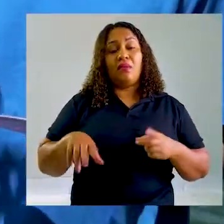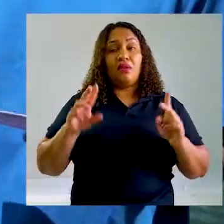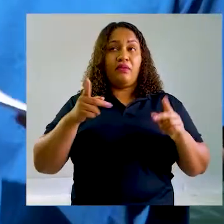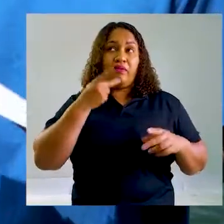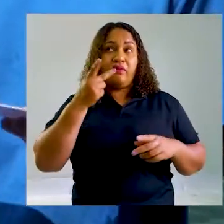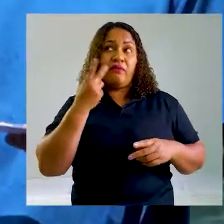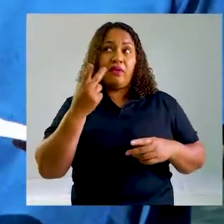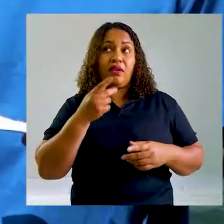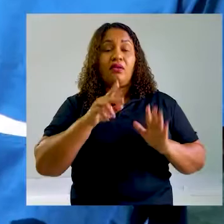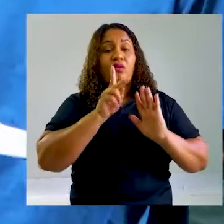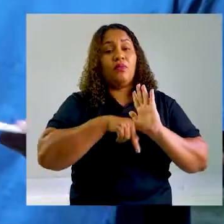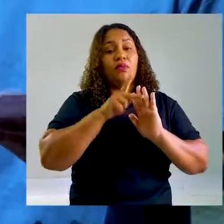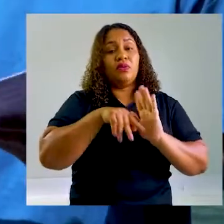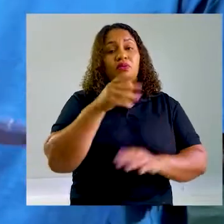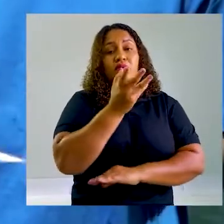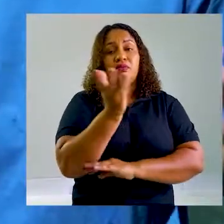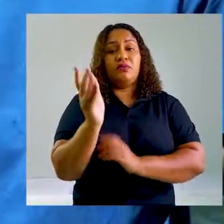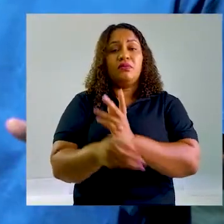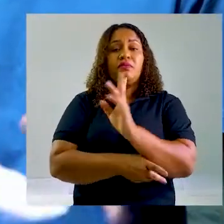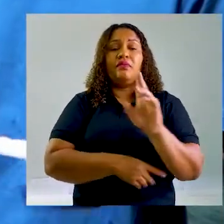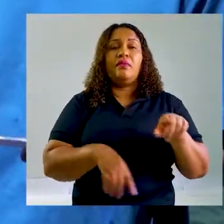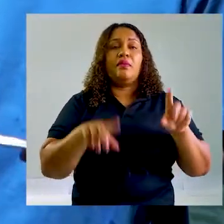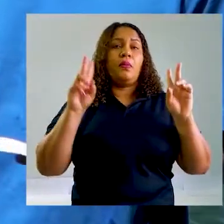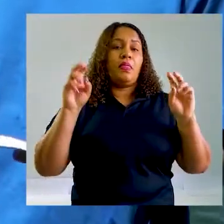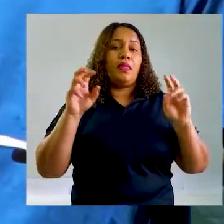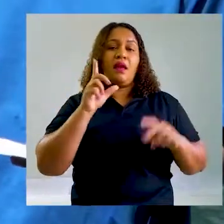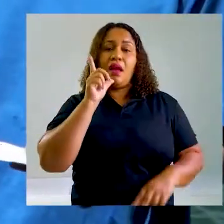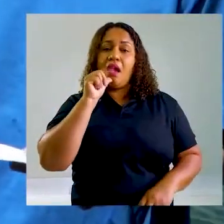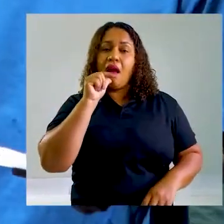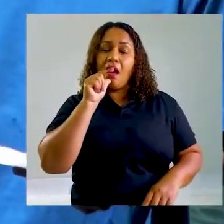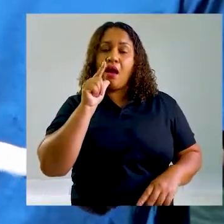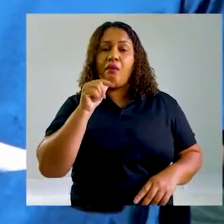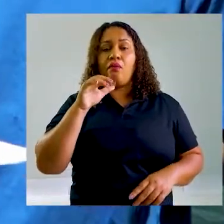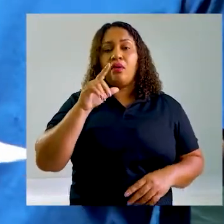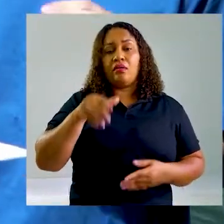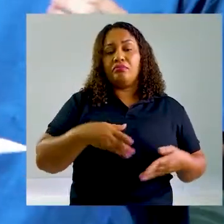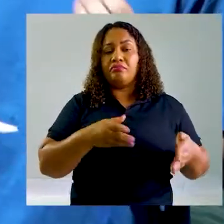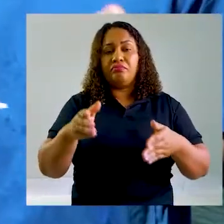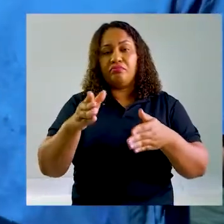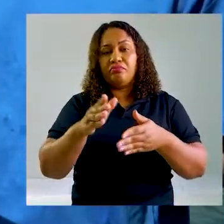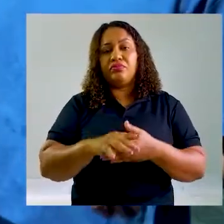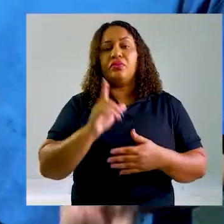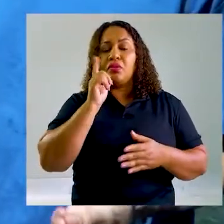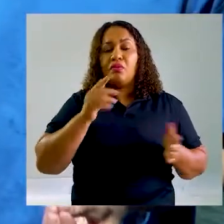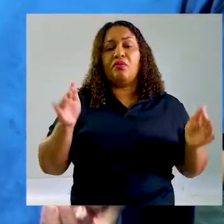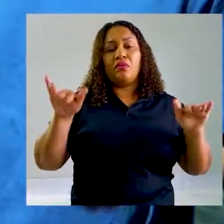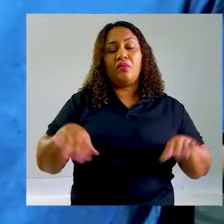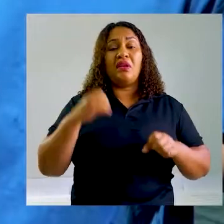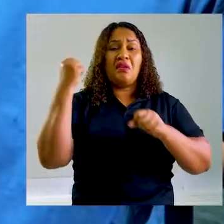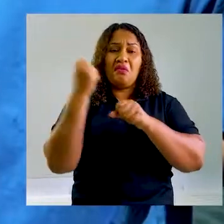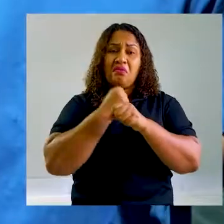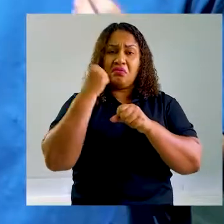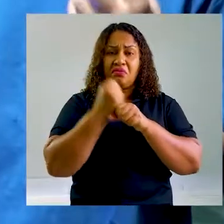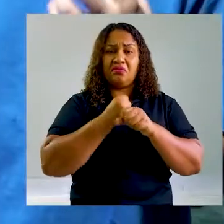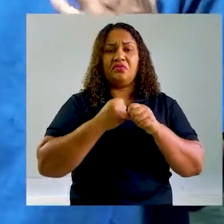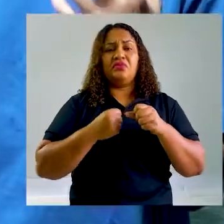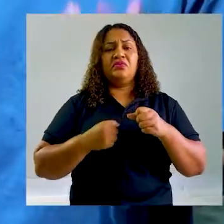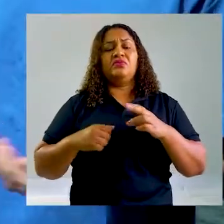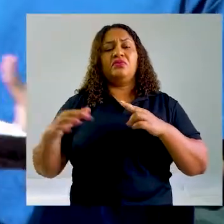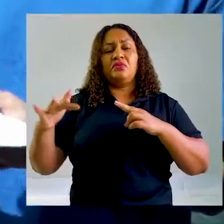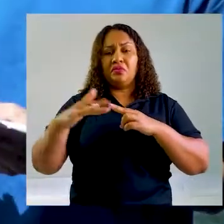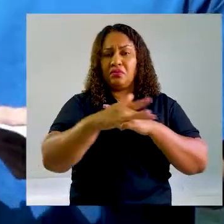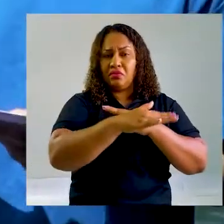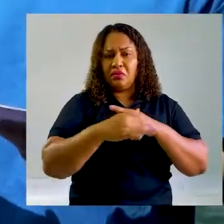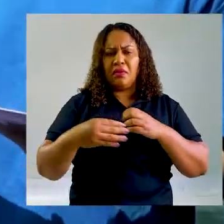de nível, né? Água doce, água salgada, água subterrânea. As construções urbanas muito